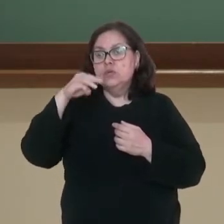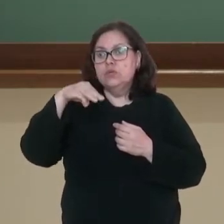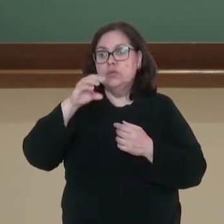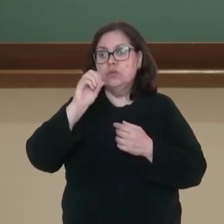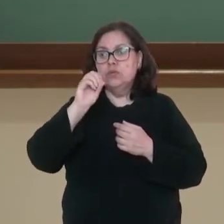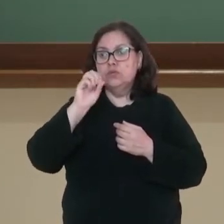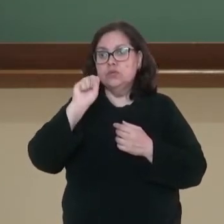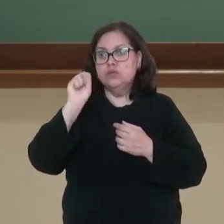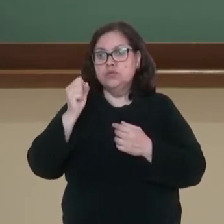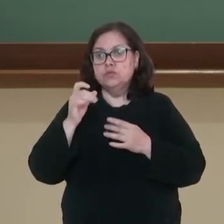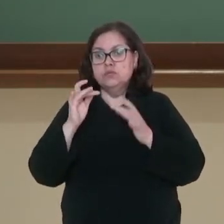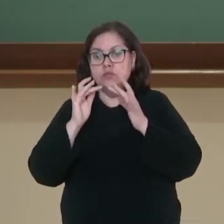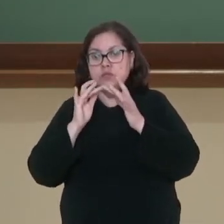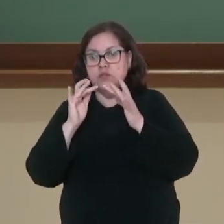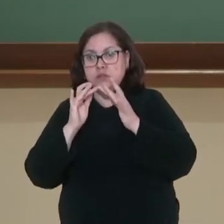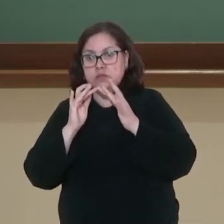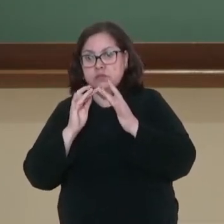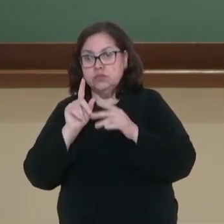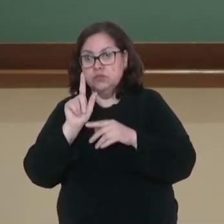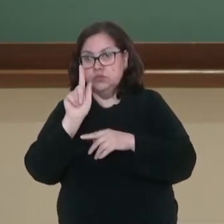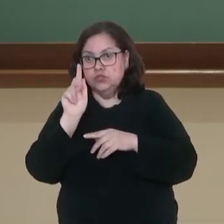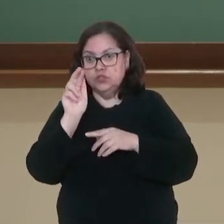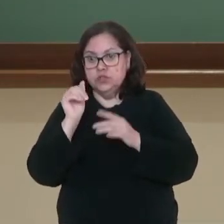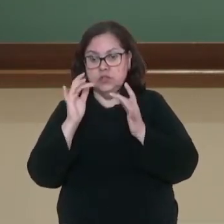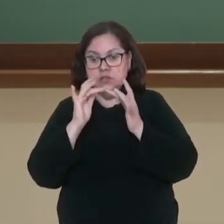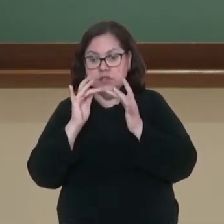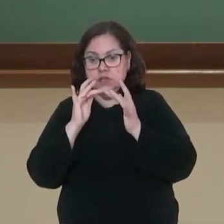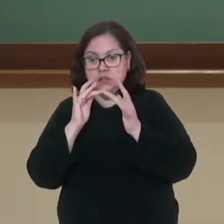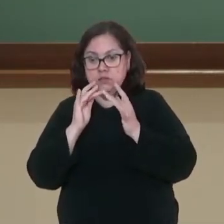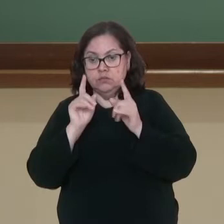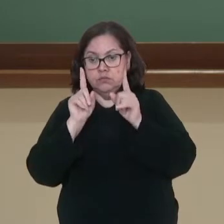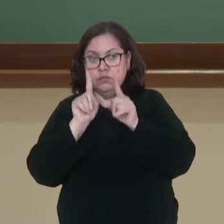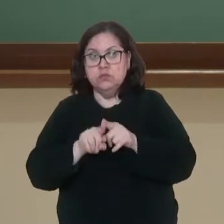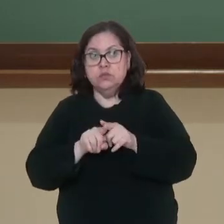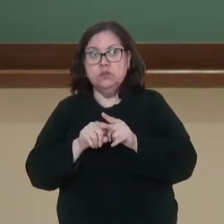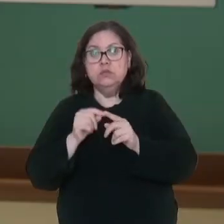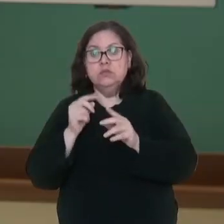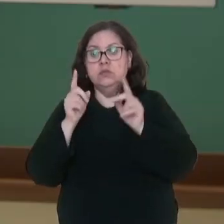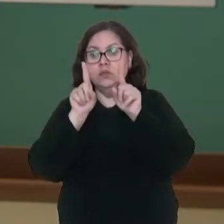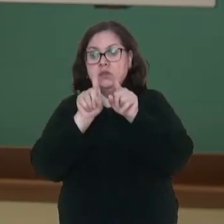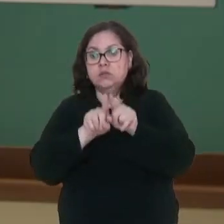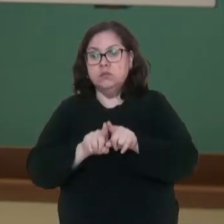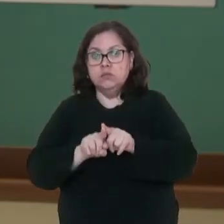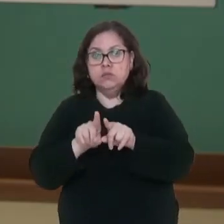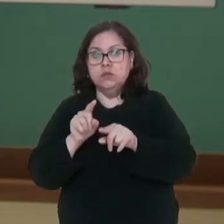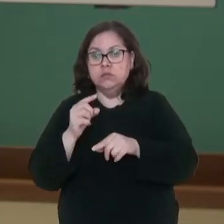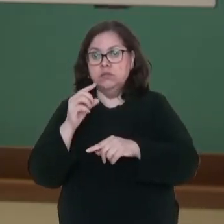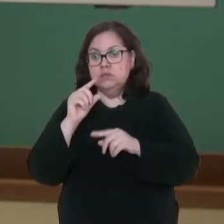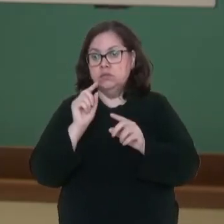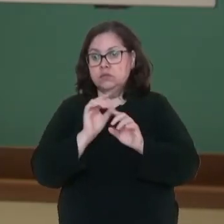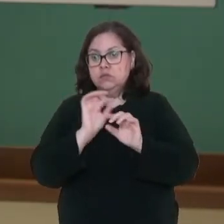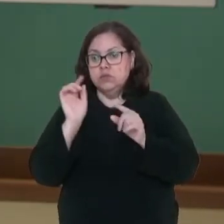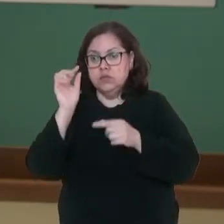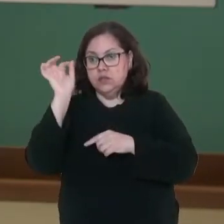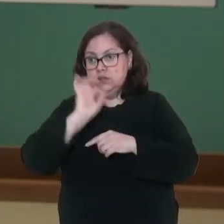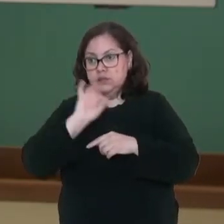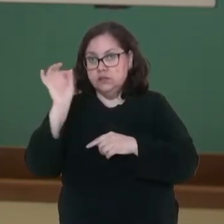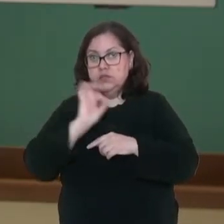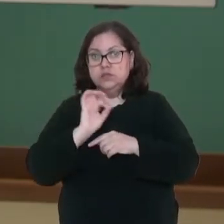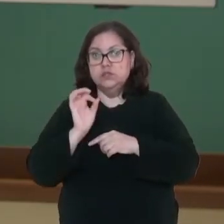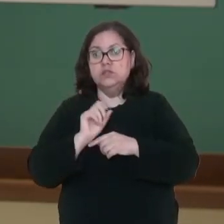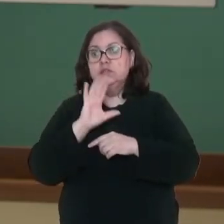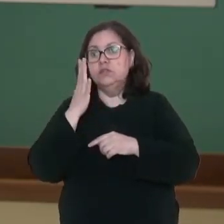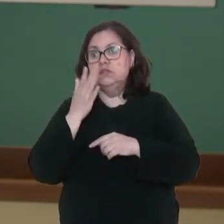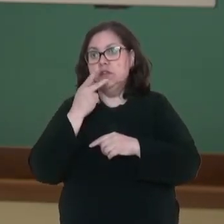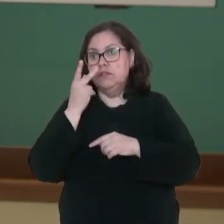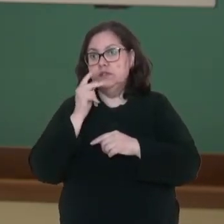genes ligados no mesmo cromossomo. Então, o que acontece? É o mesmo cromossomo com essas taxas de recombinação. Então, o que a gente